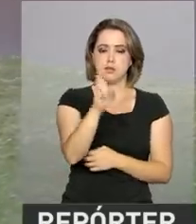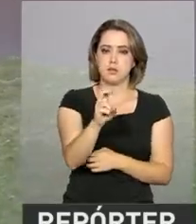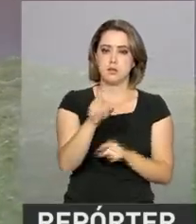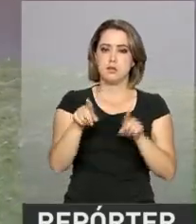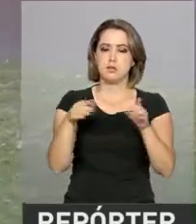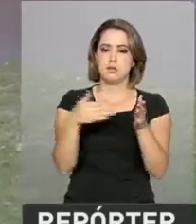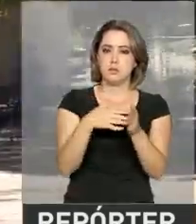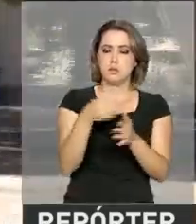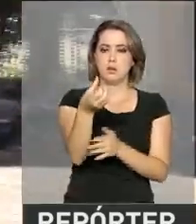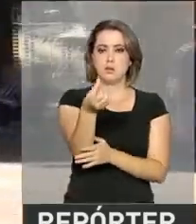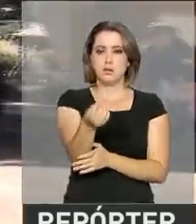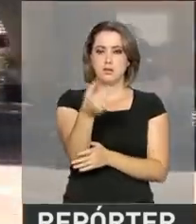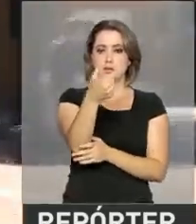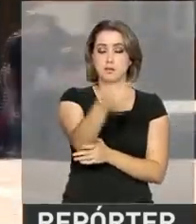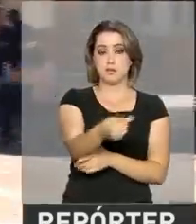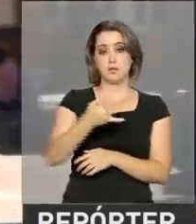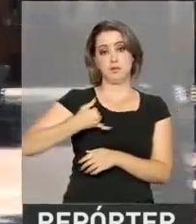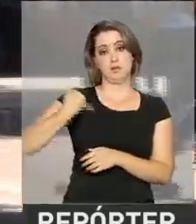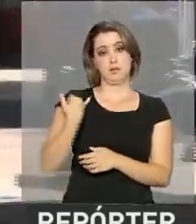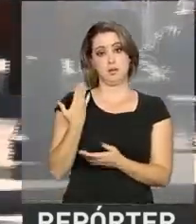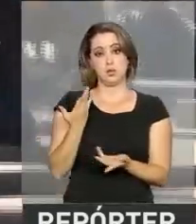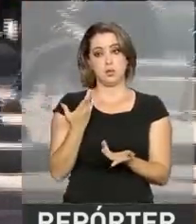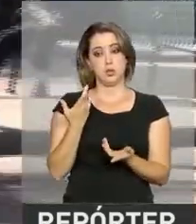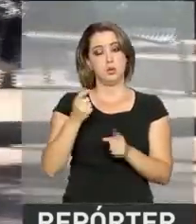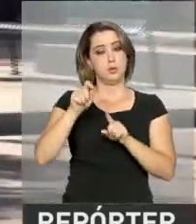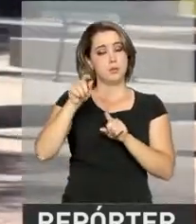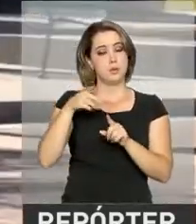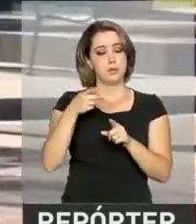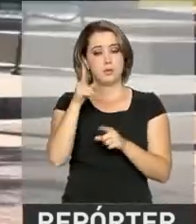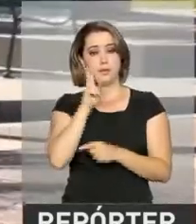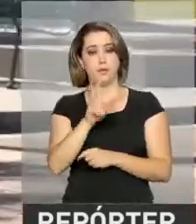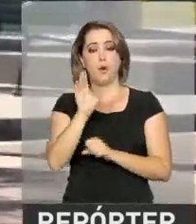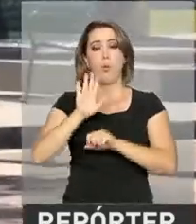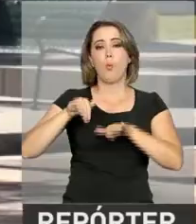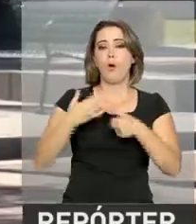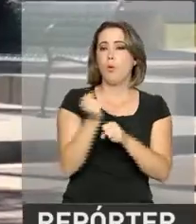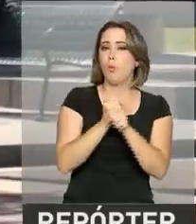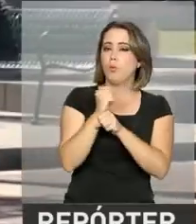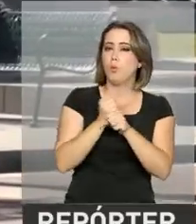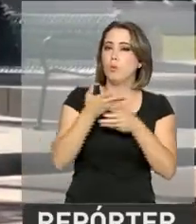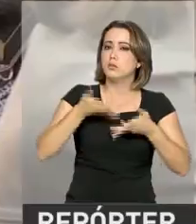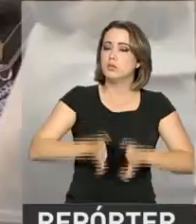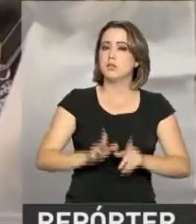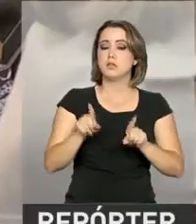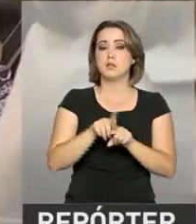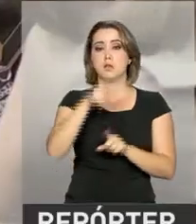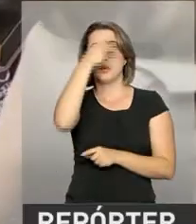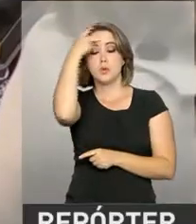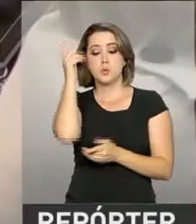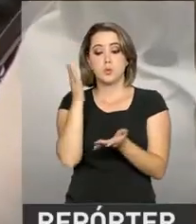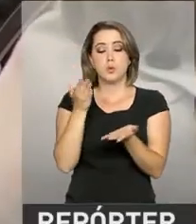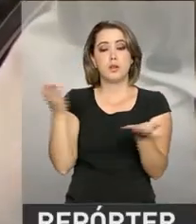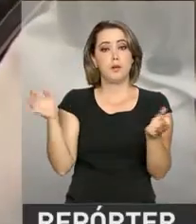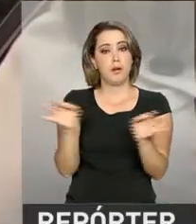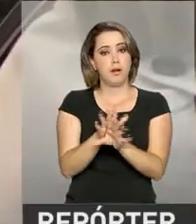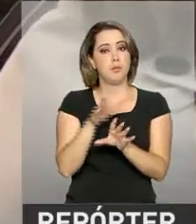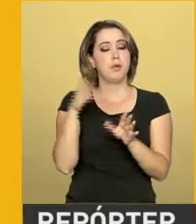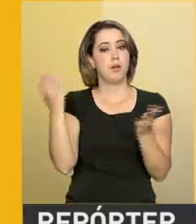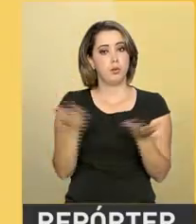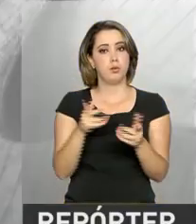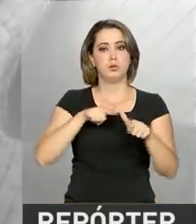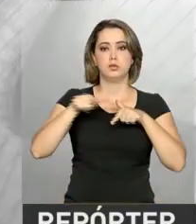67 anos, dependendo do ano em que nasceram. Quem está parando de trabalhar agora, por exemplo, deve ter 66